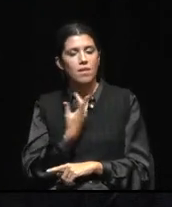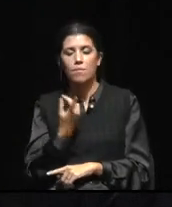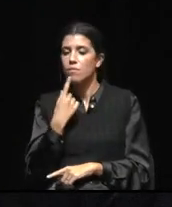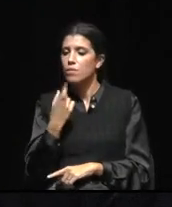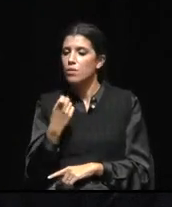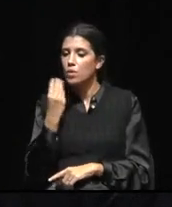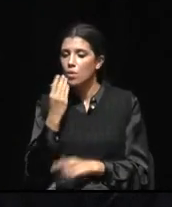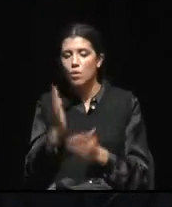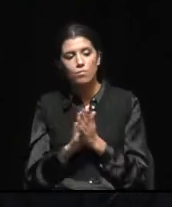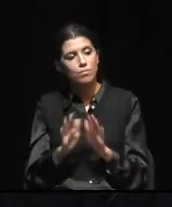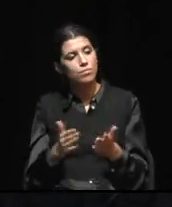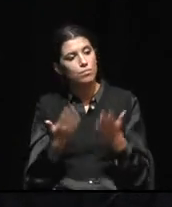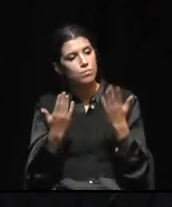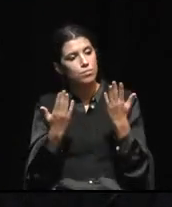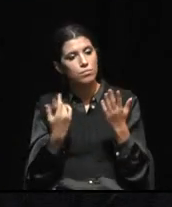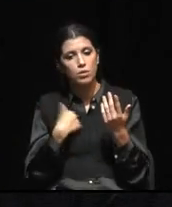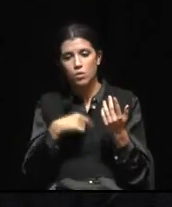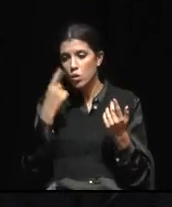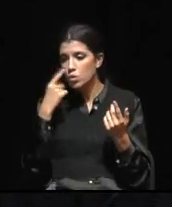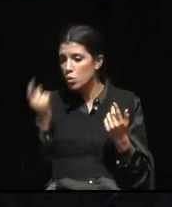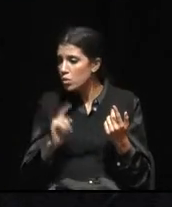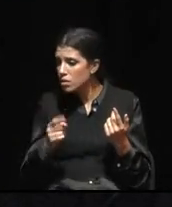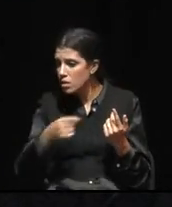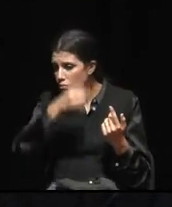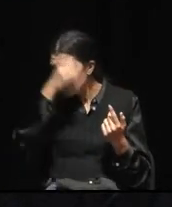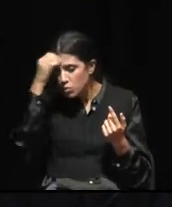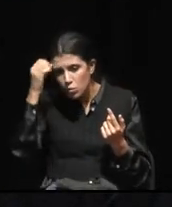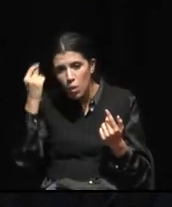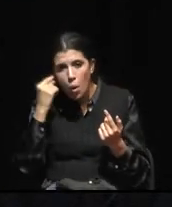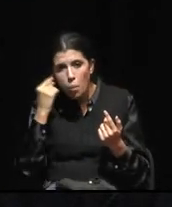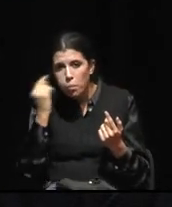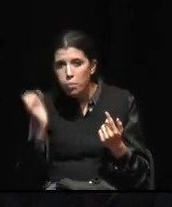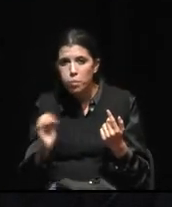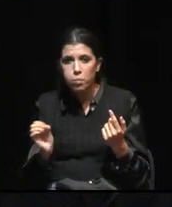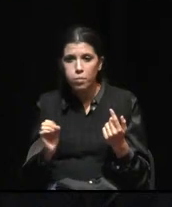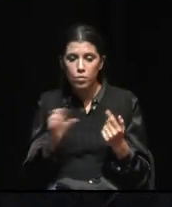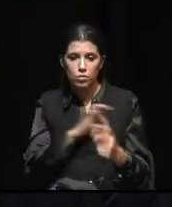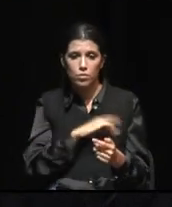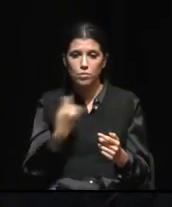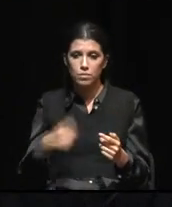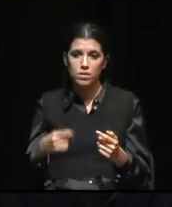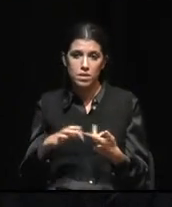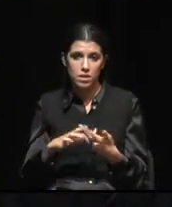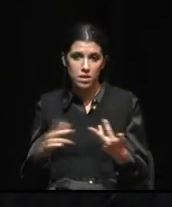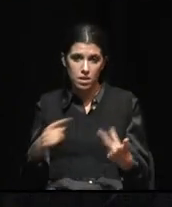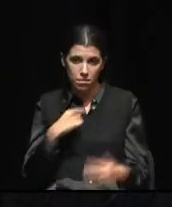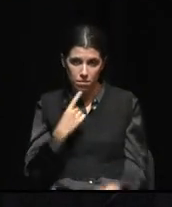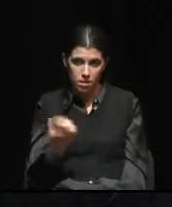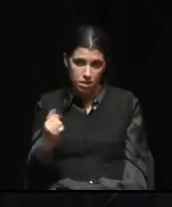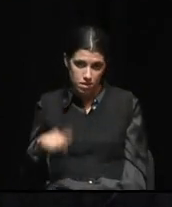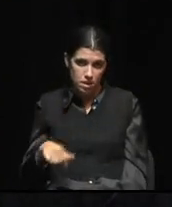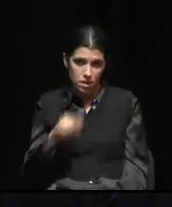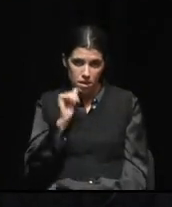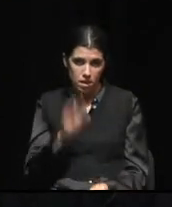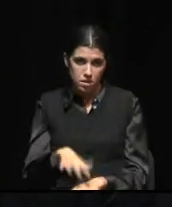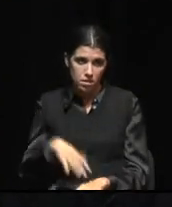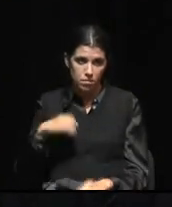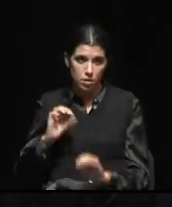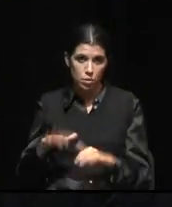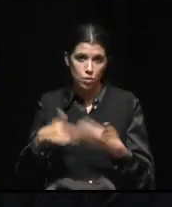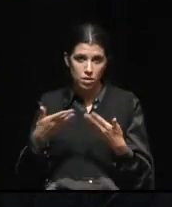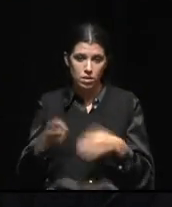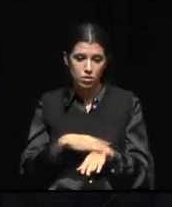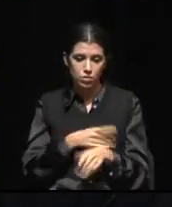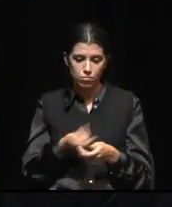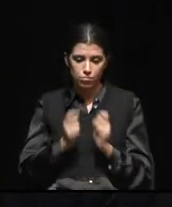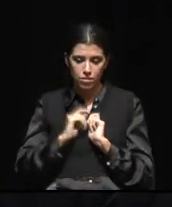pergunto como é que se pode felicitar aquilo que não se conhece aquilo que não é transparente o senhor presidente da Câmara Municipal disse aqui na Assembleia no início do mandato